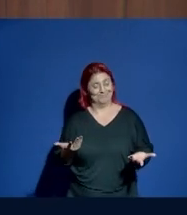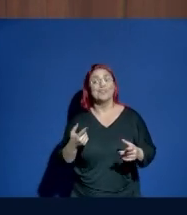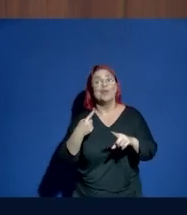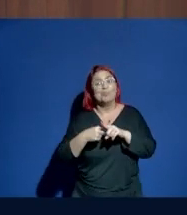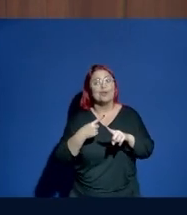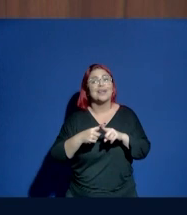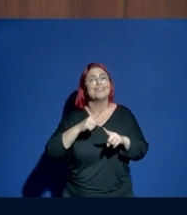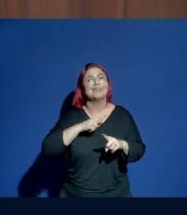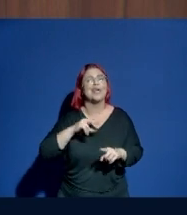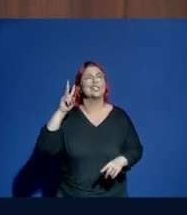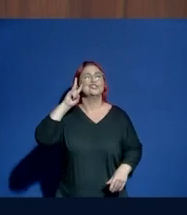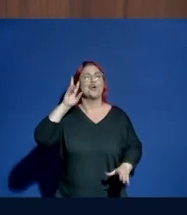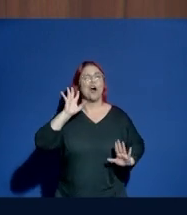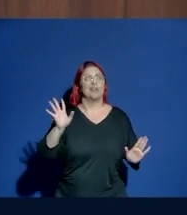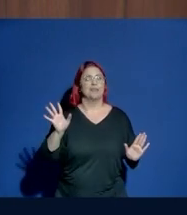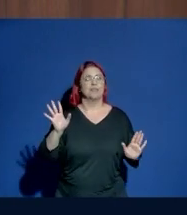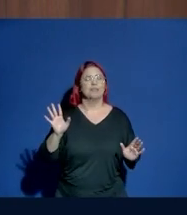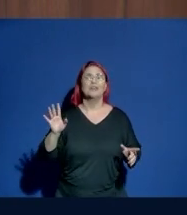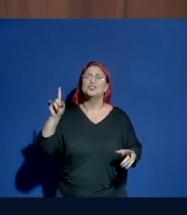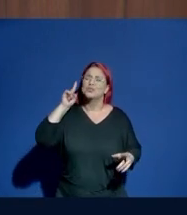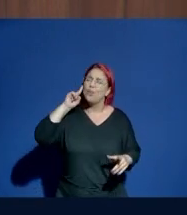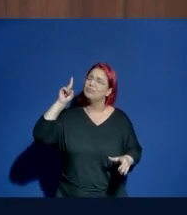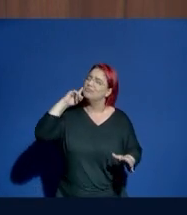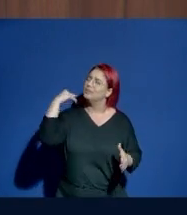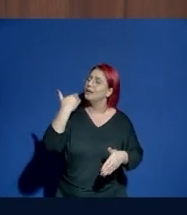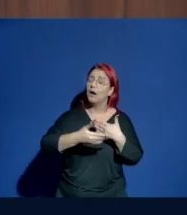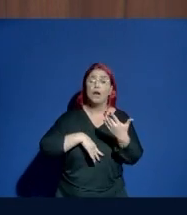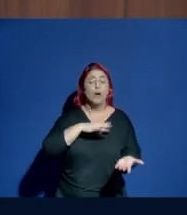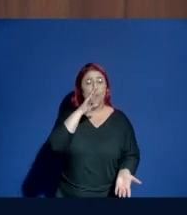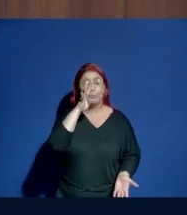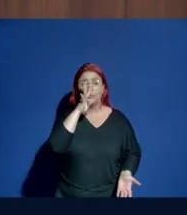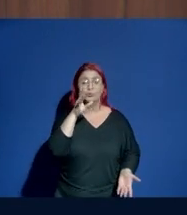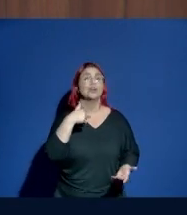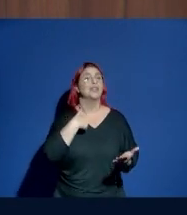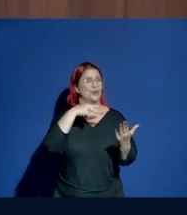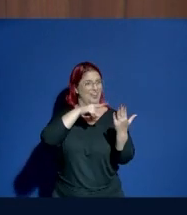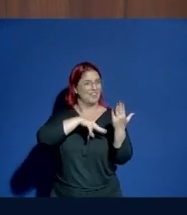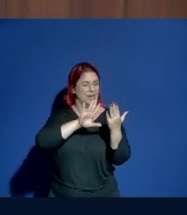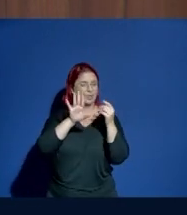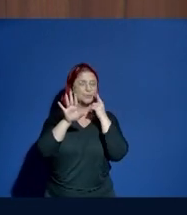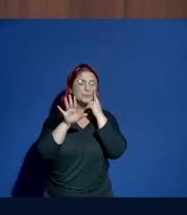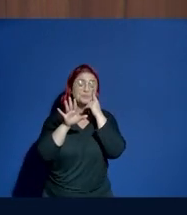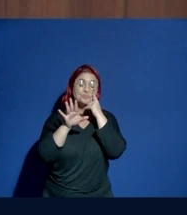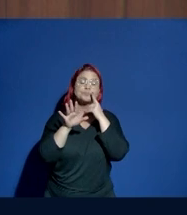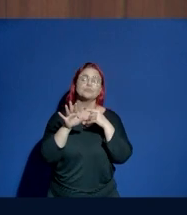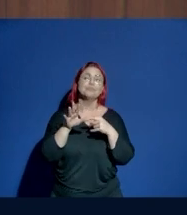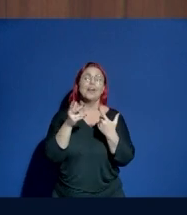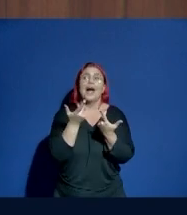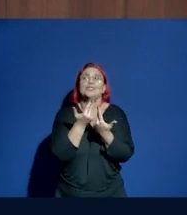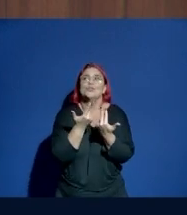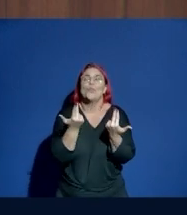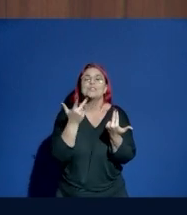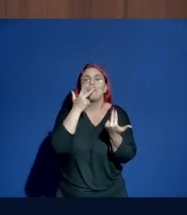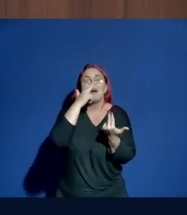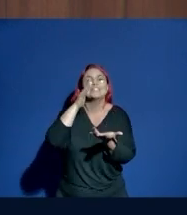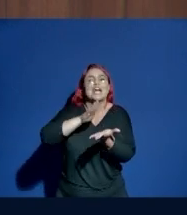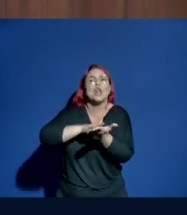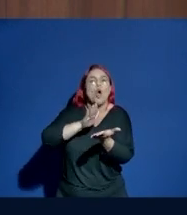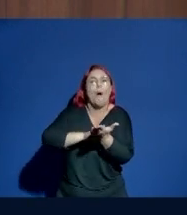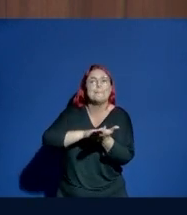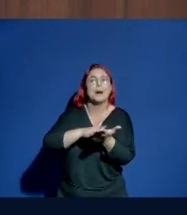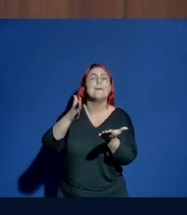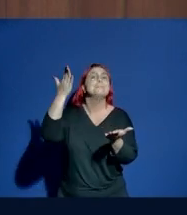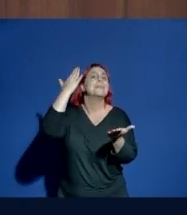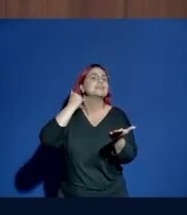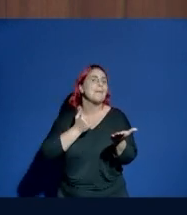a narrativa cada dia gente é tão absurdo eu estava lendo agora as exigências para saber